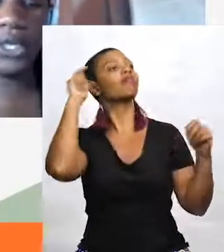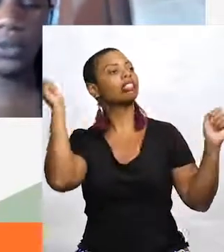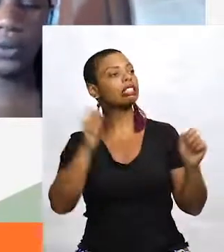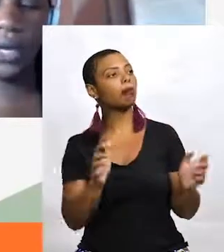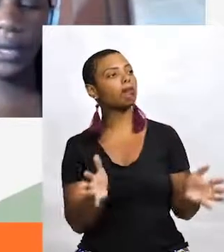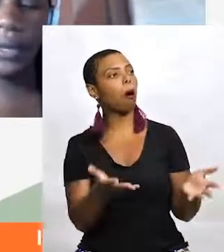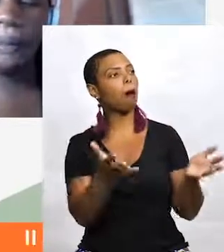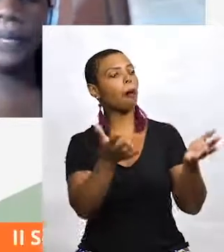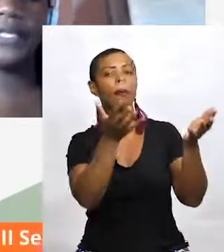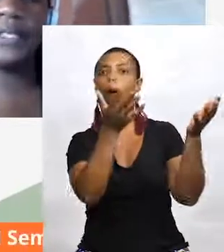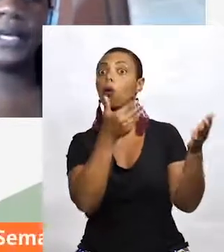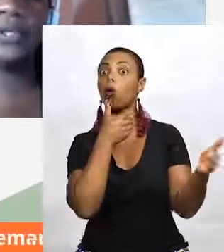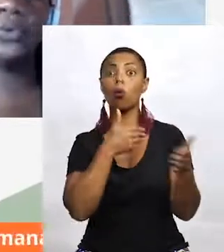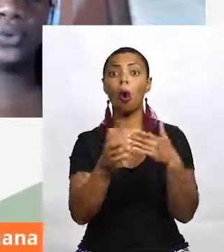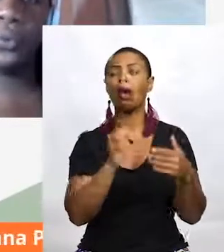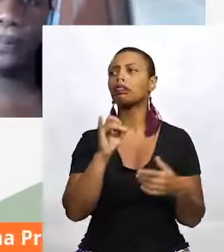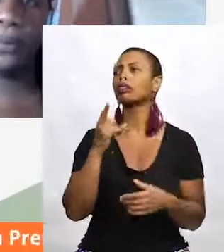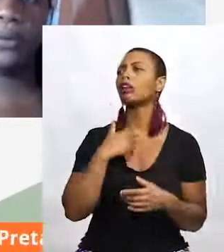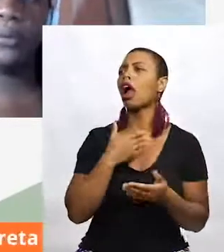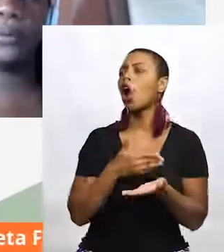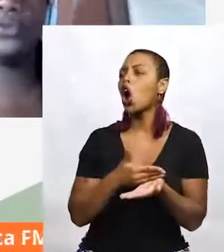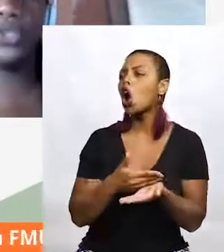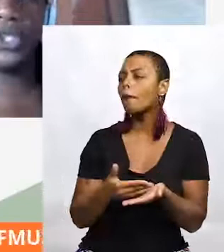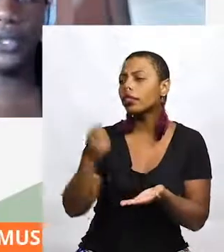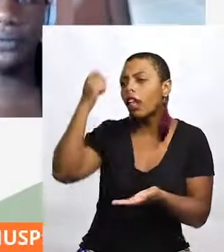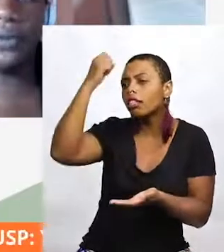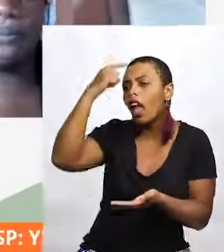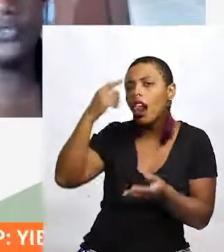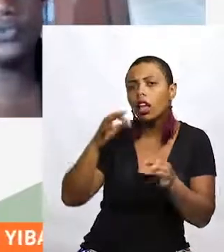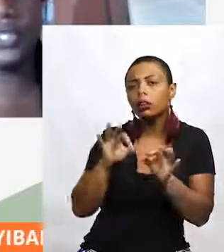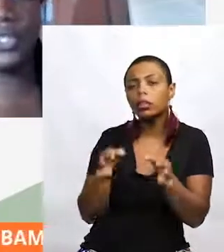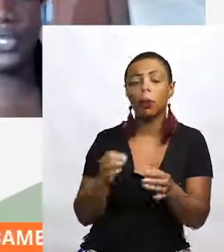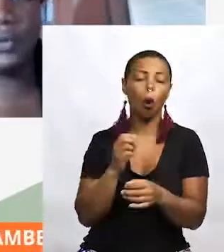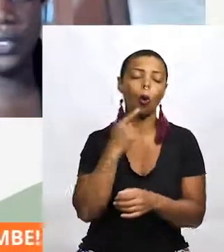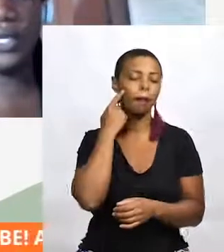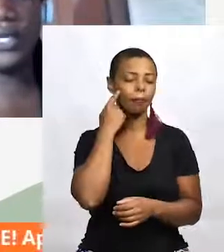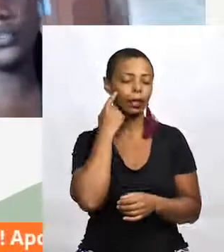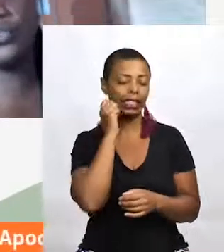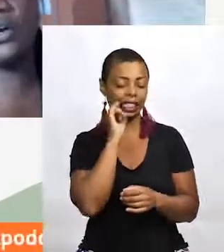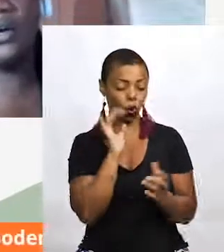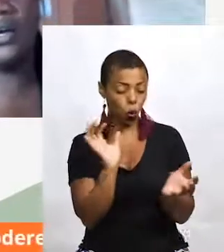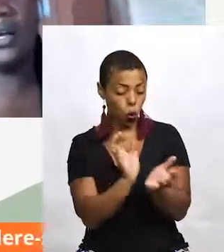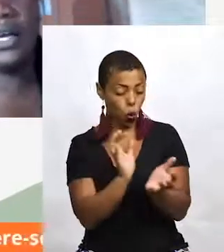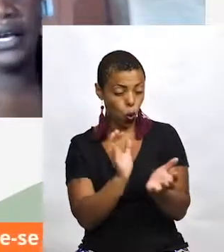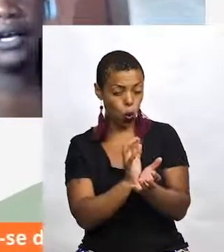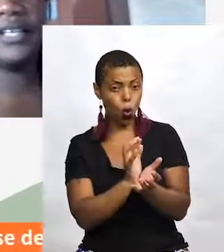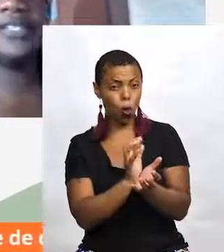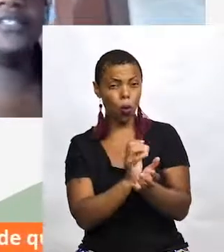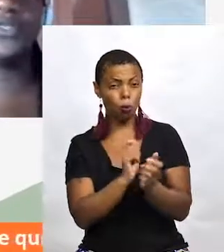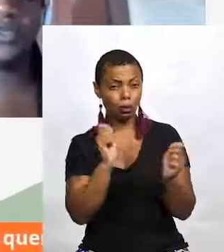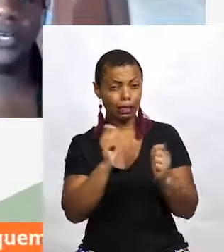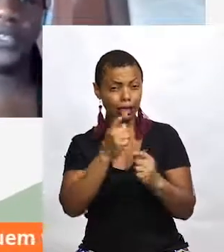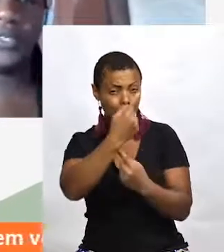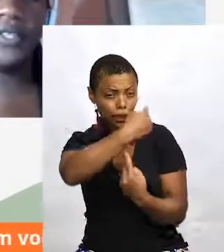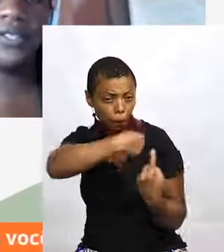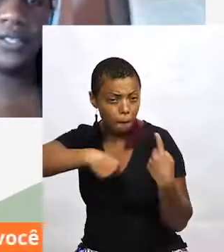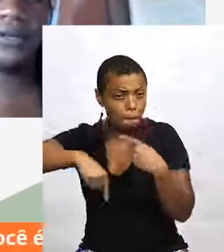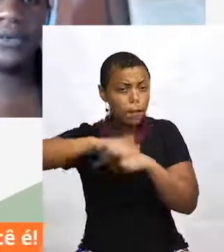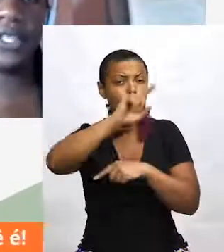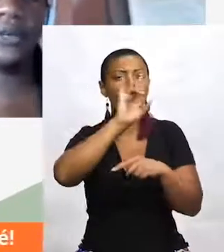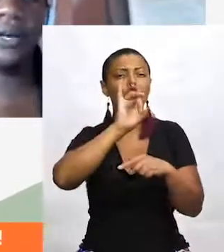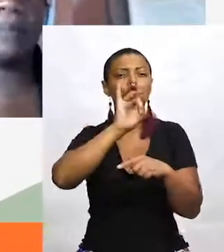não consigo pensar num grupo produtivo e bem-sucedido em que só as